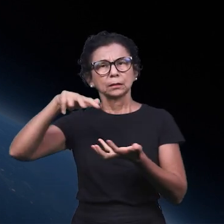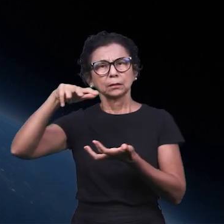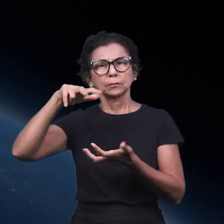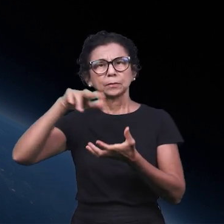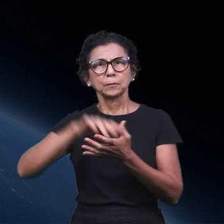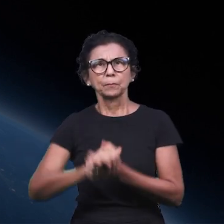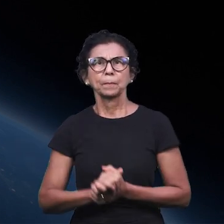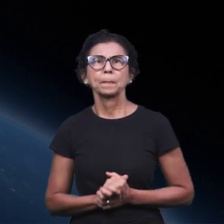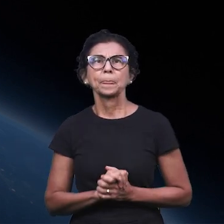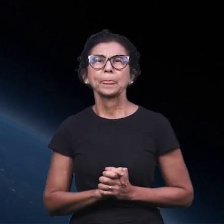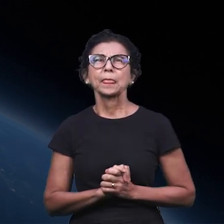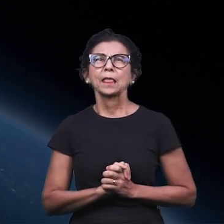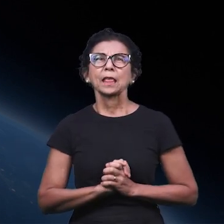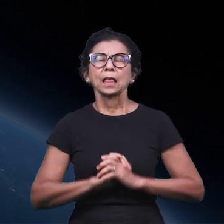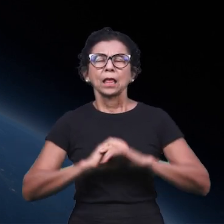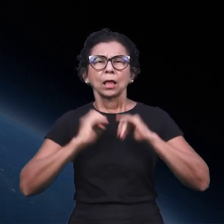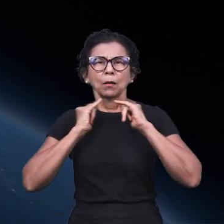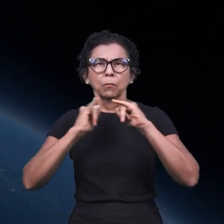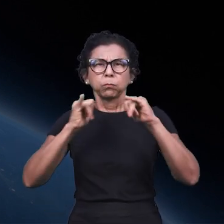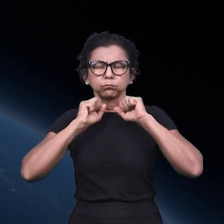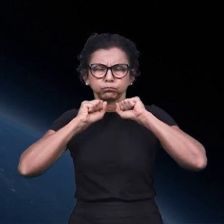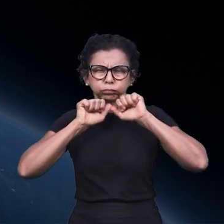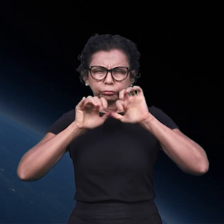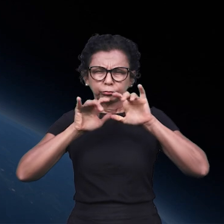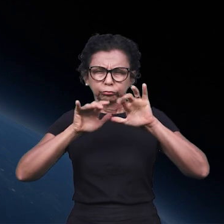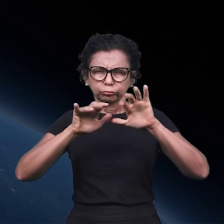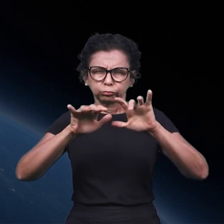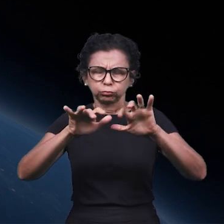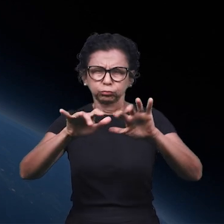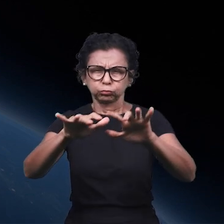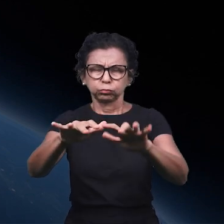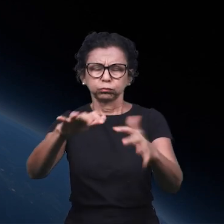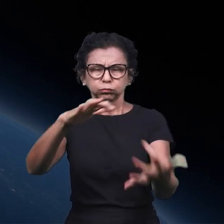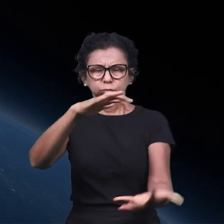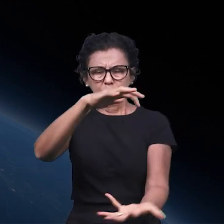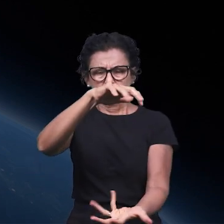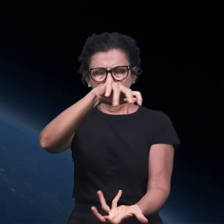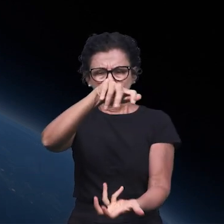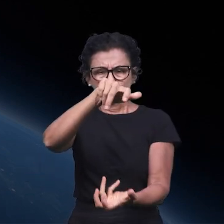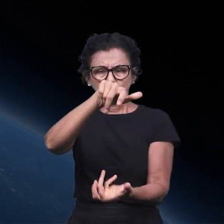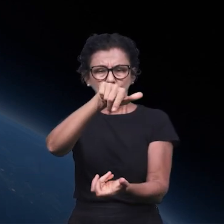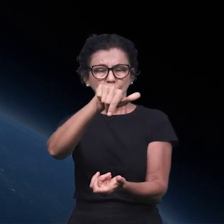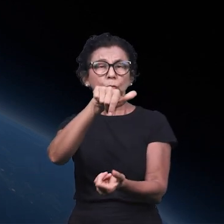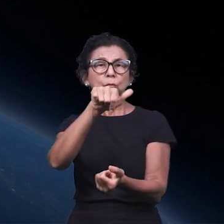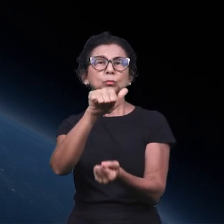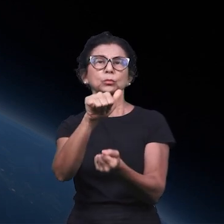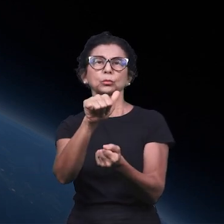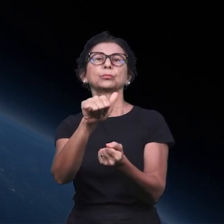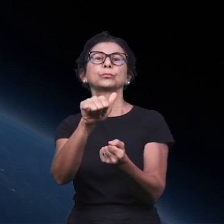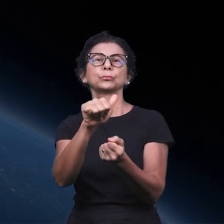ajuda bastante a cumprir, né, essa ordenança que vem da parte do Senhor.